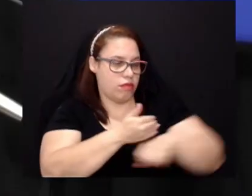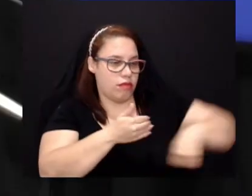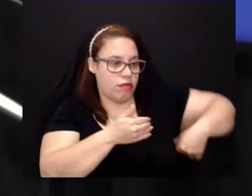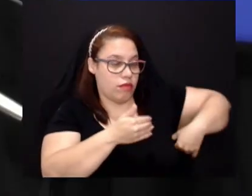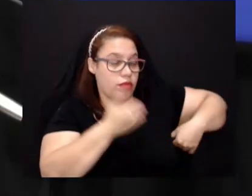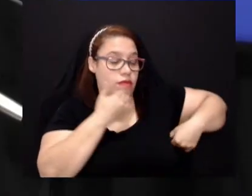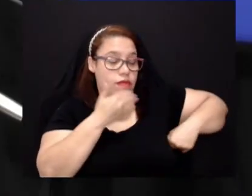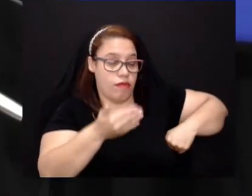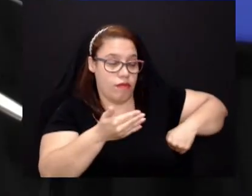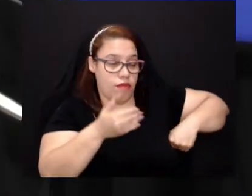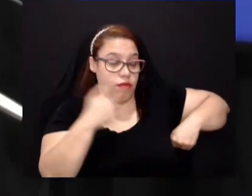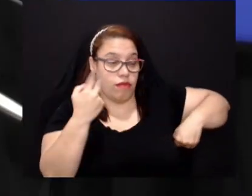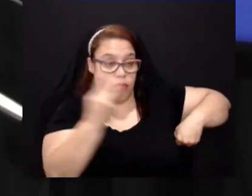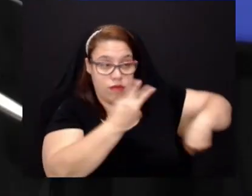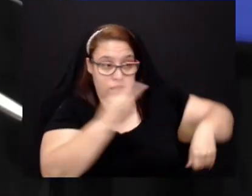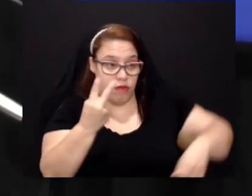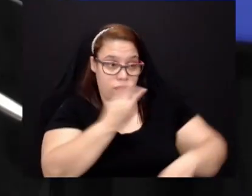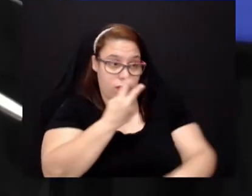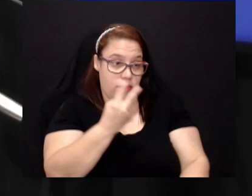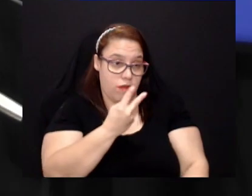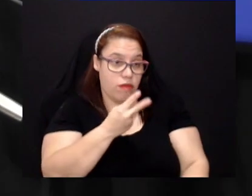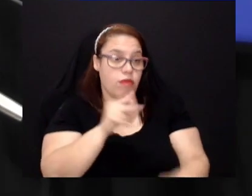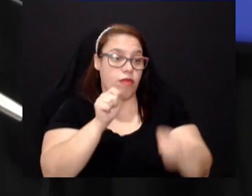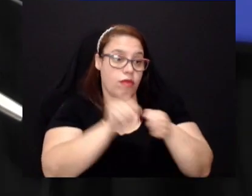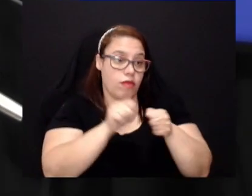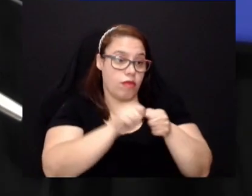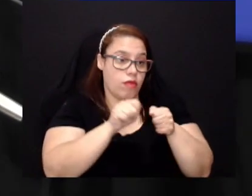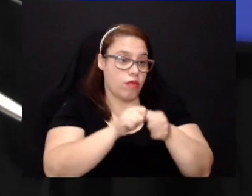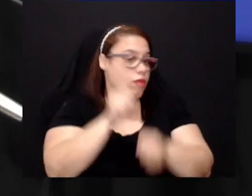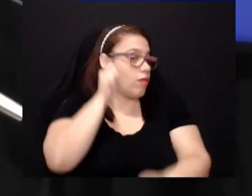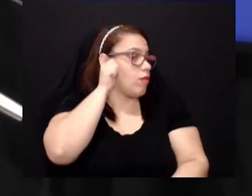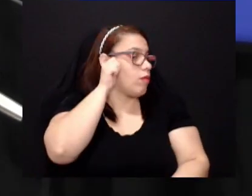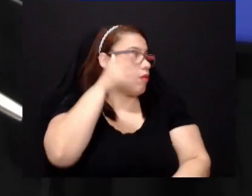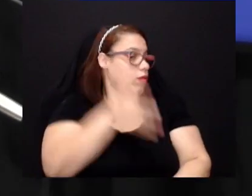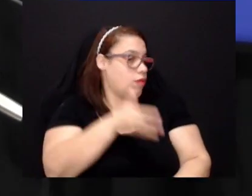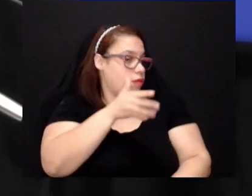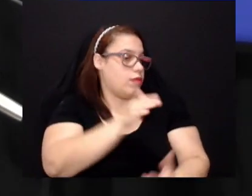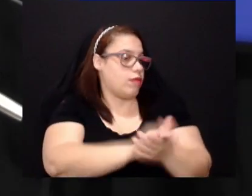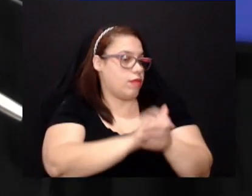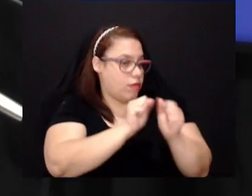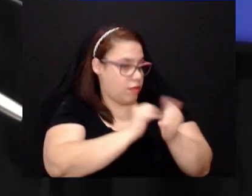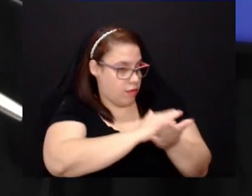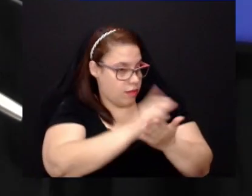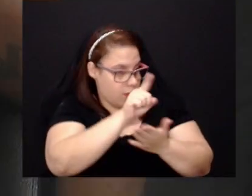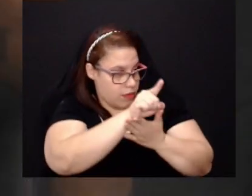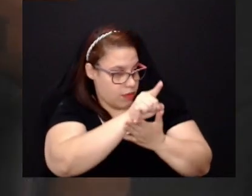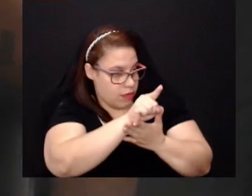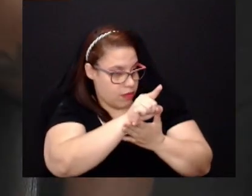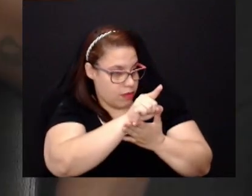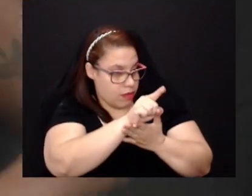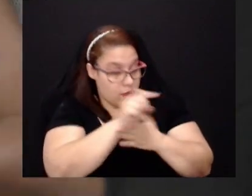nossas convidadas façam a sua audiodescrição. Podemos conversar com você, Elisandra? Podemos sim.